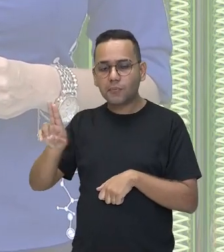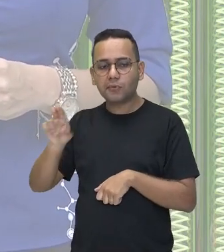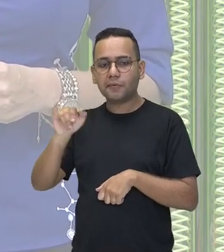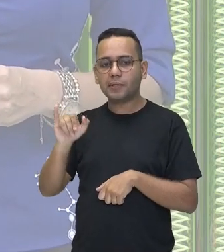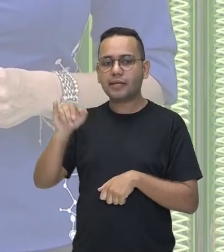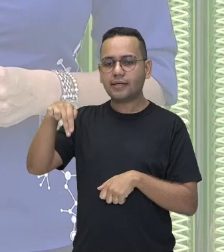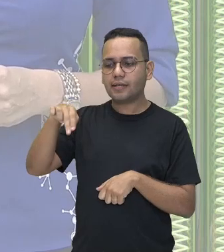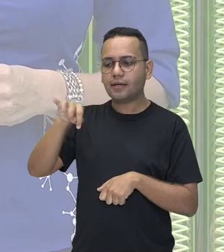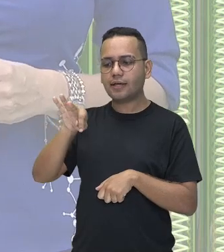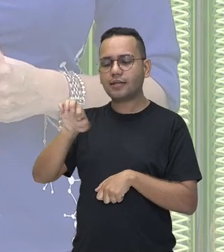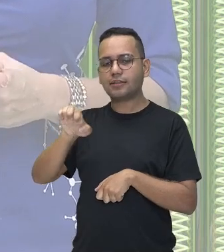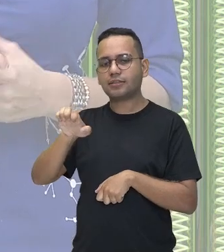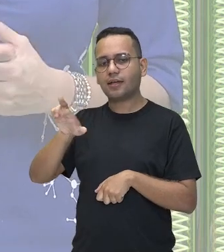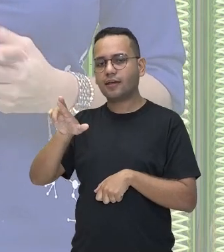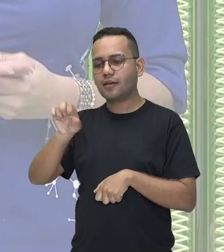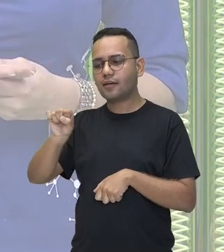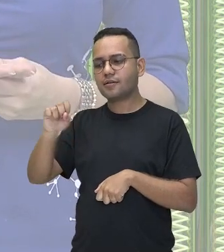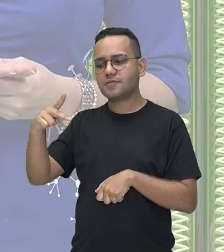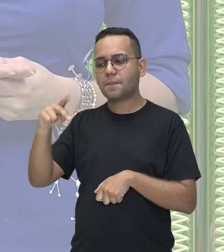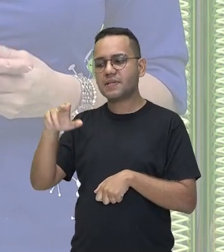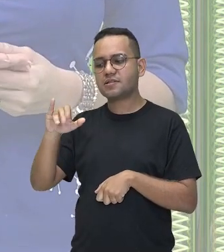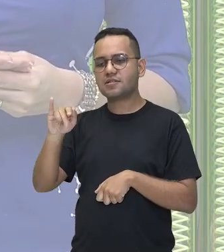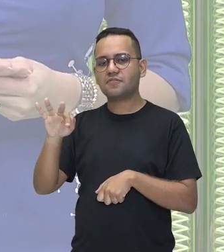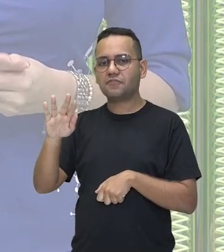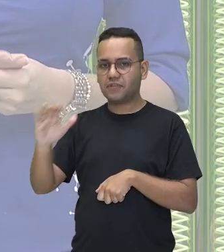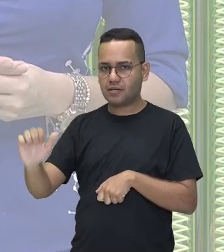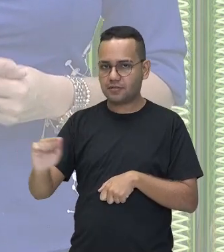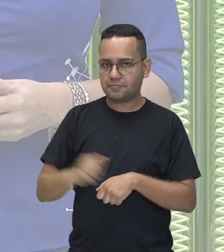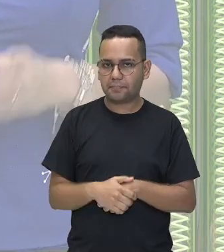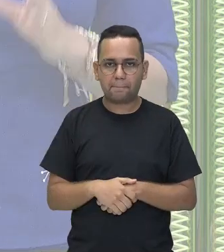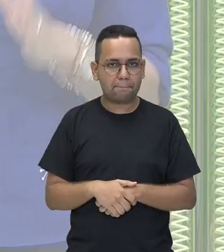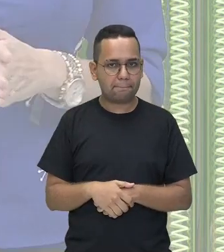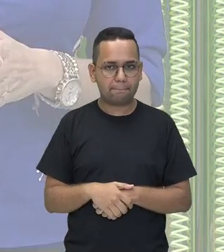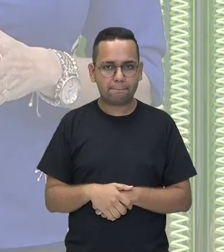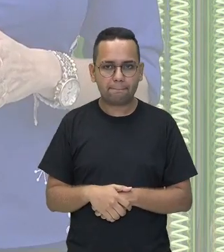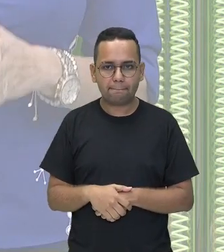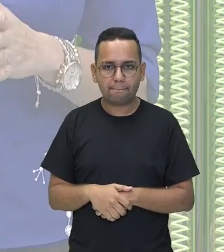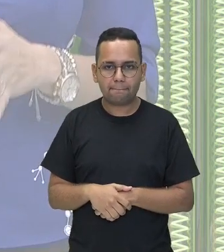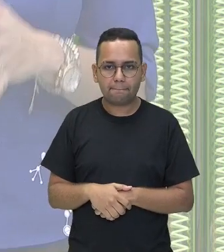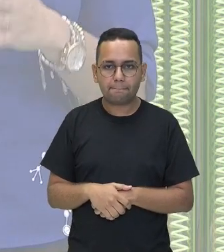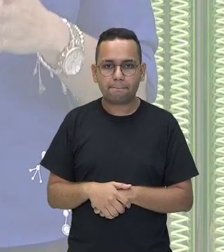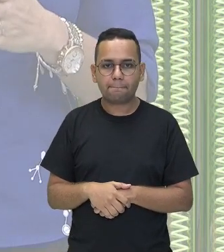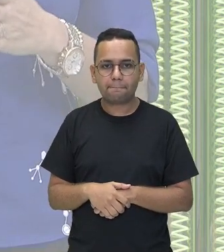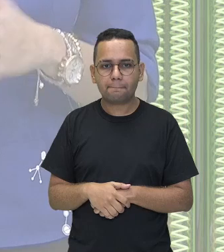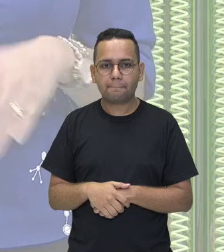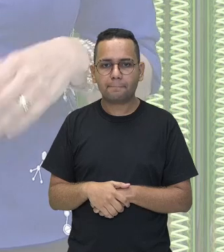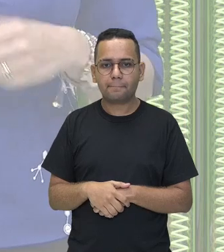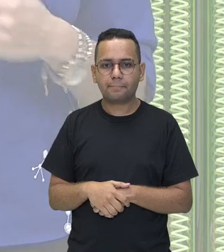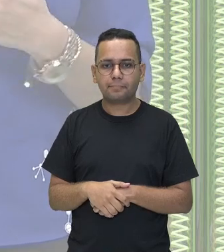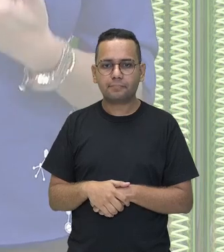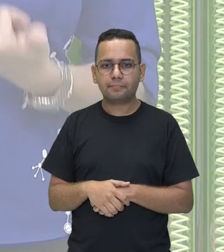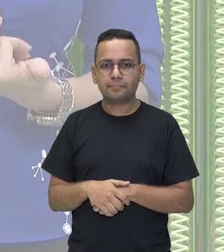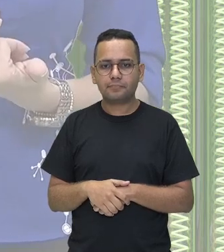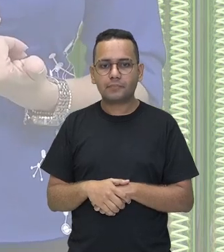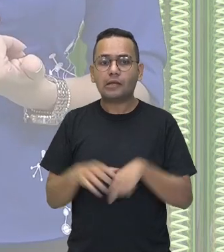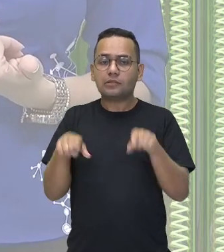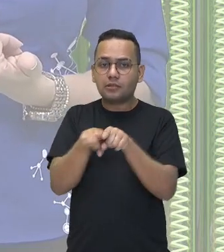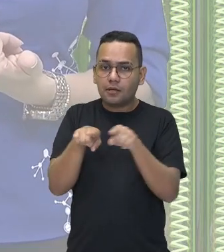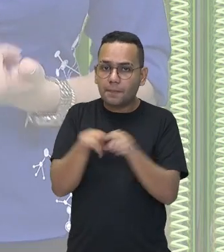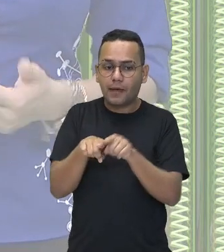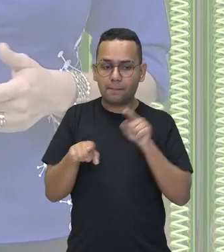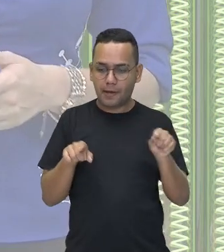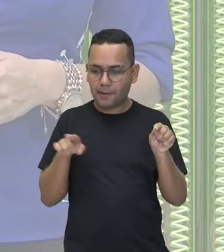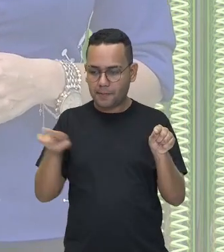são relações interespecíficas, certo? Essas relações elas podem também ser